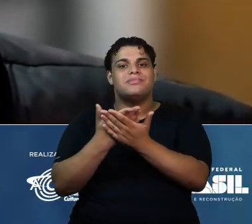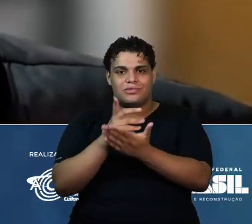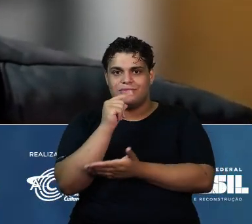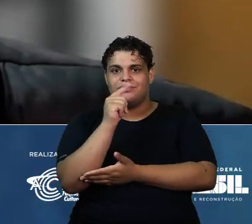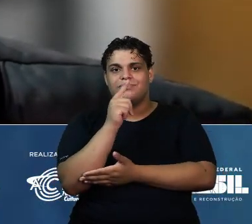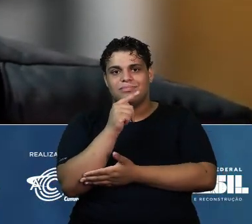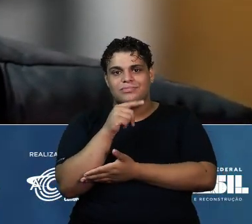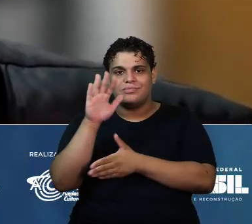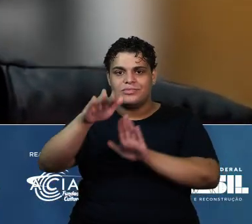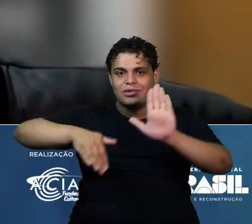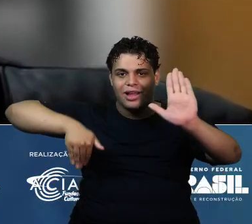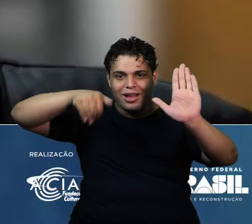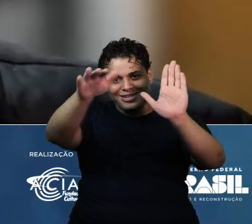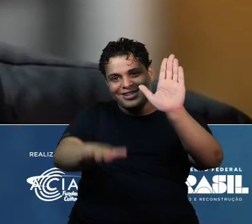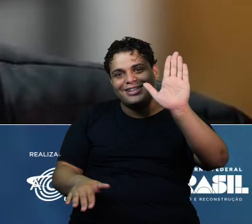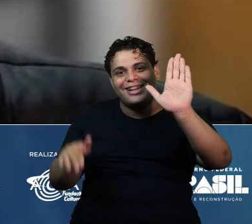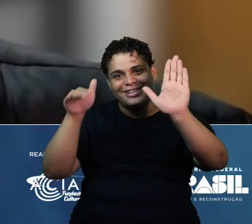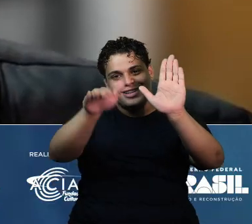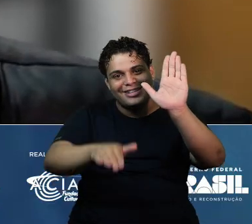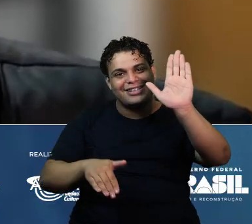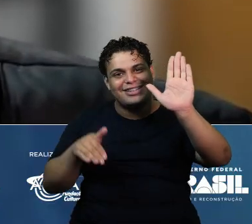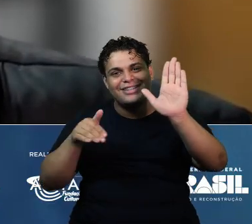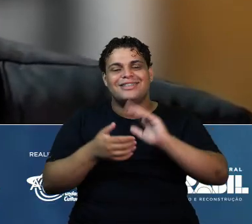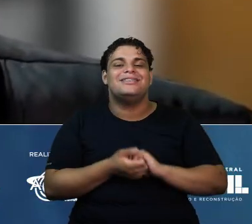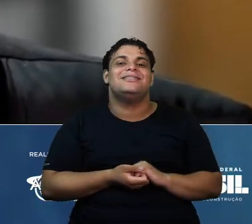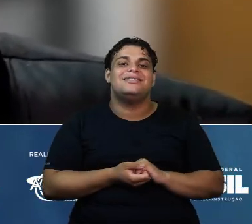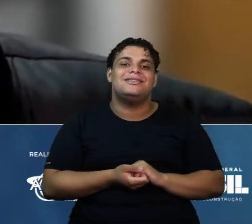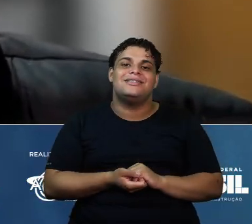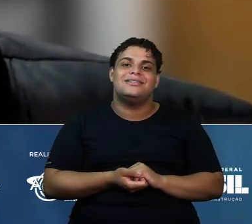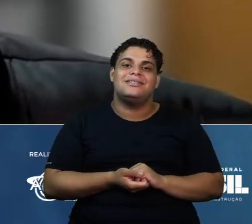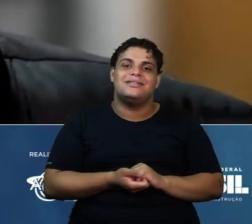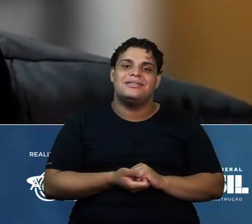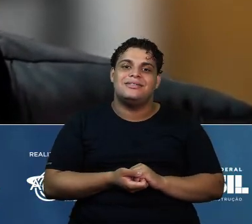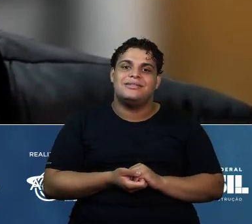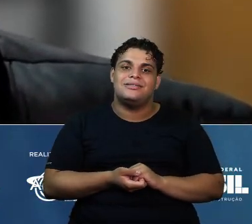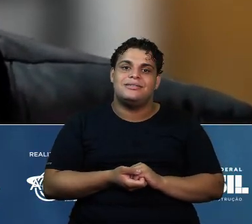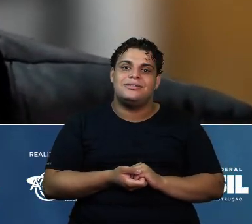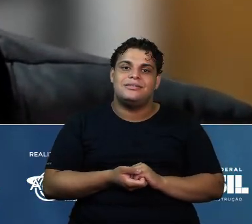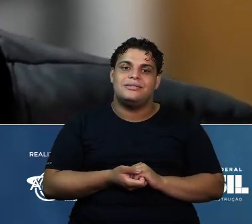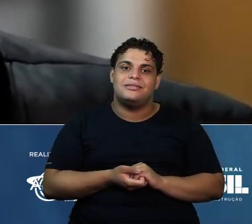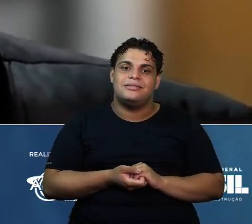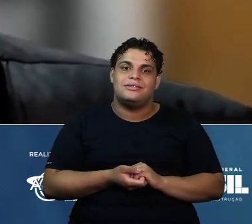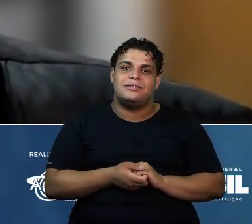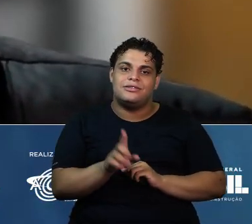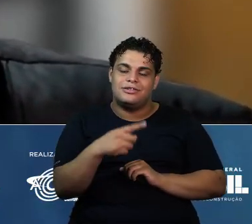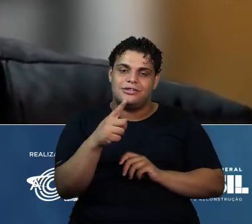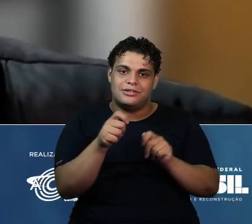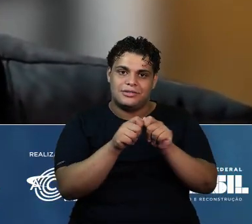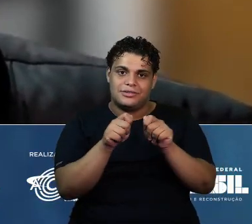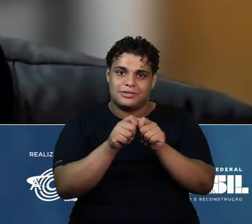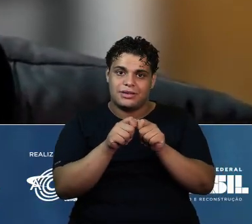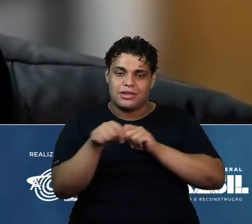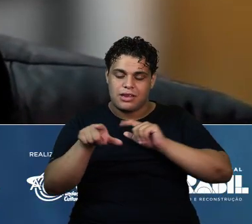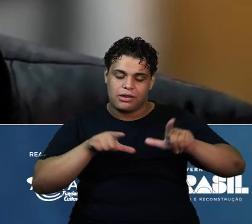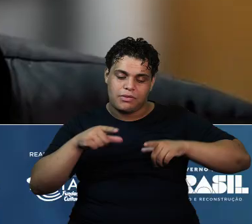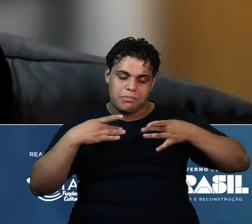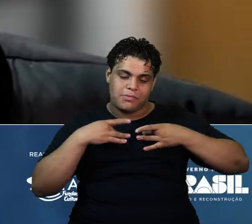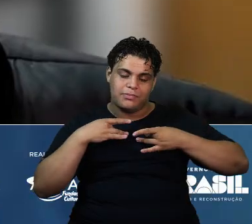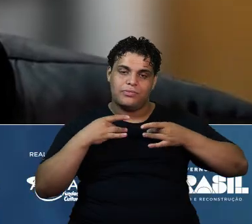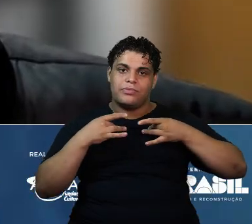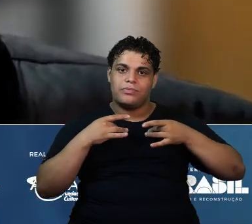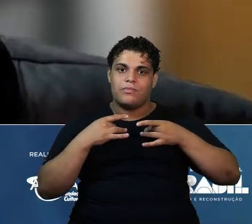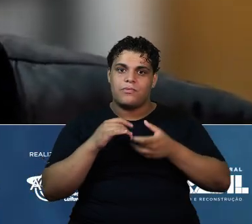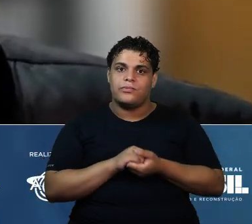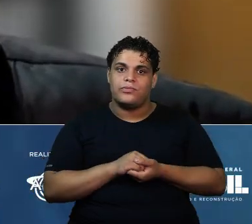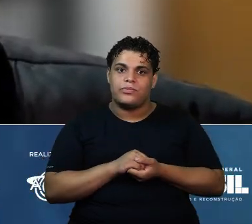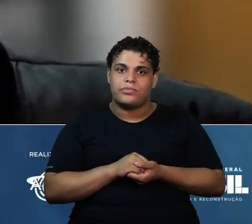isso para sua casa, para conversar com as crianças, para falar, né? Então, a gente faz esse trabalho de forma voluntária